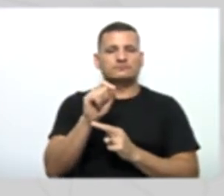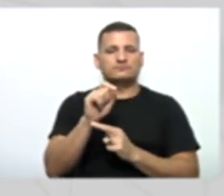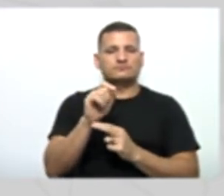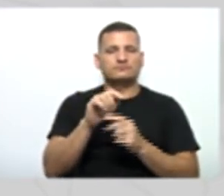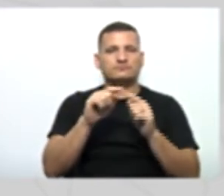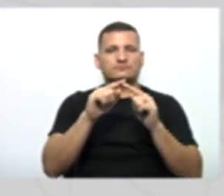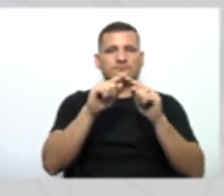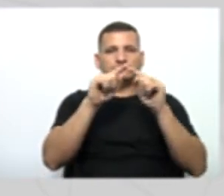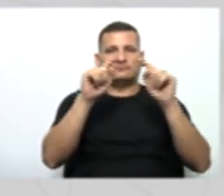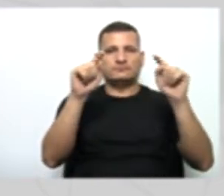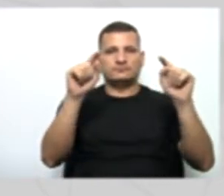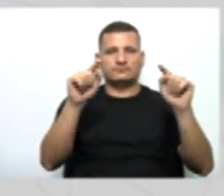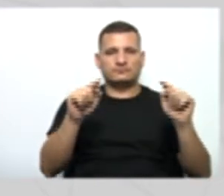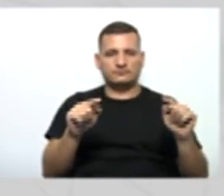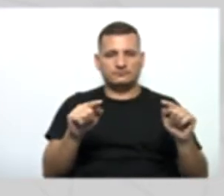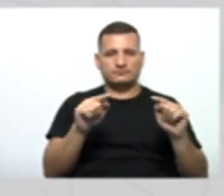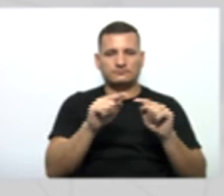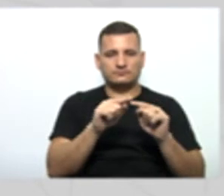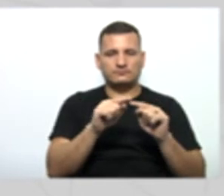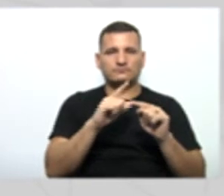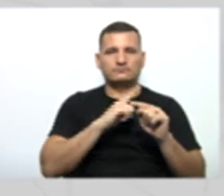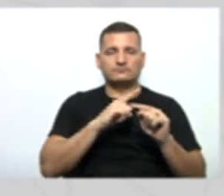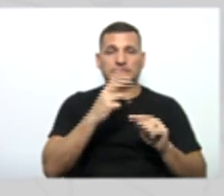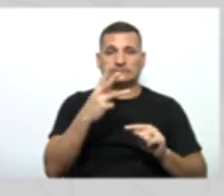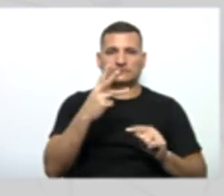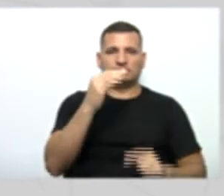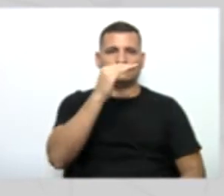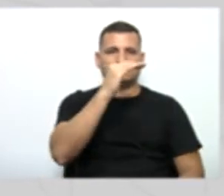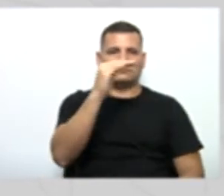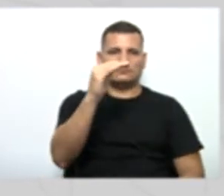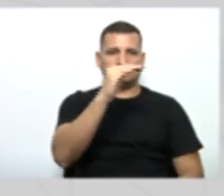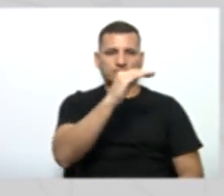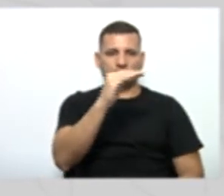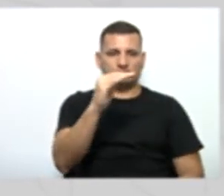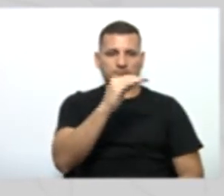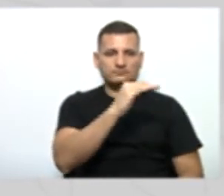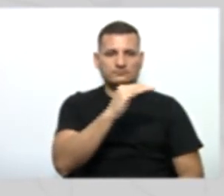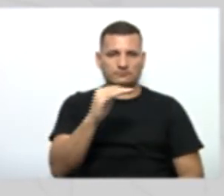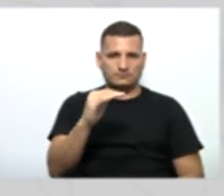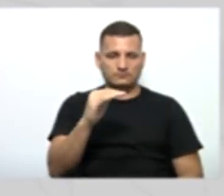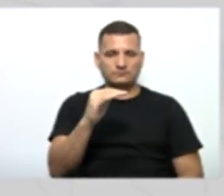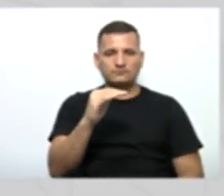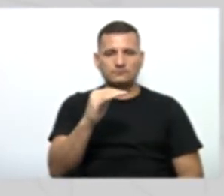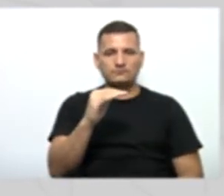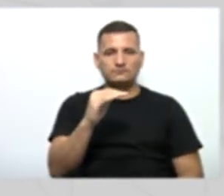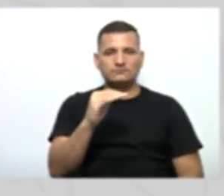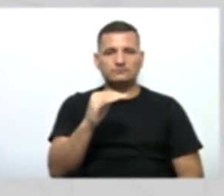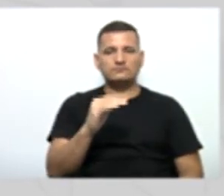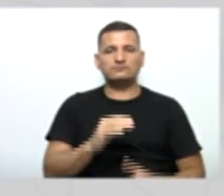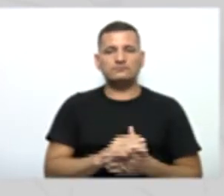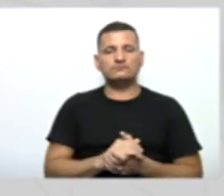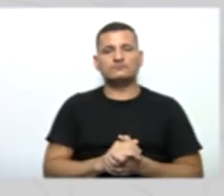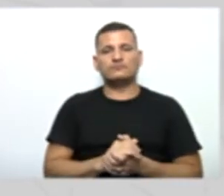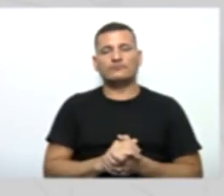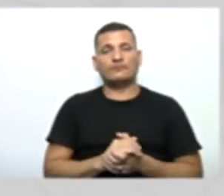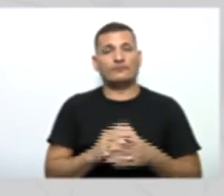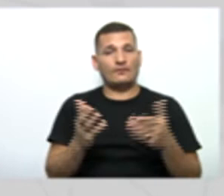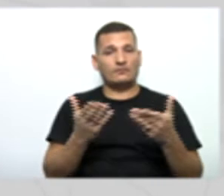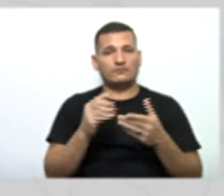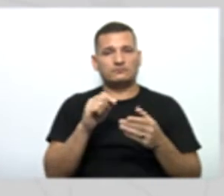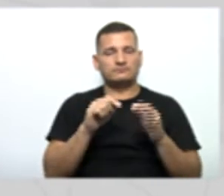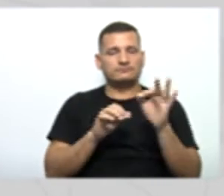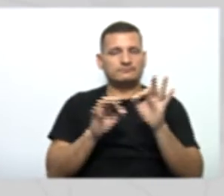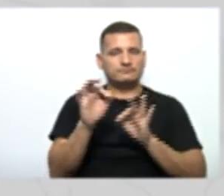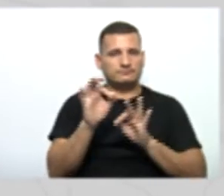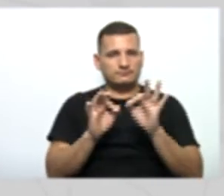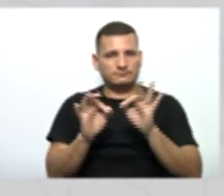isso? Divididos em 3 partes. Então veja bem aqui, gente, ó, nós já estamos criando a modelagem.